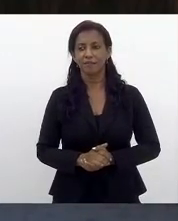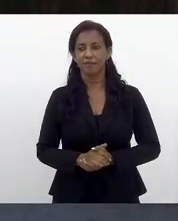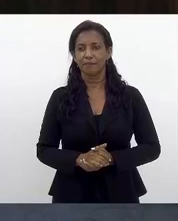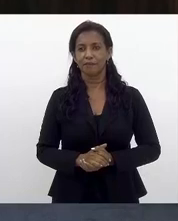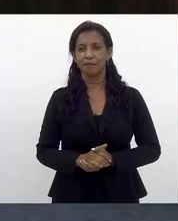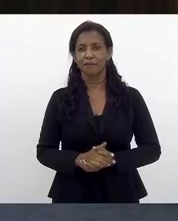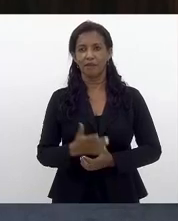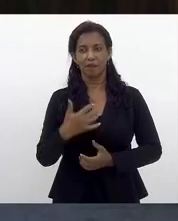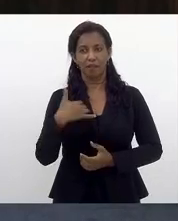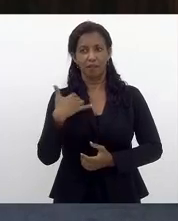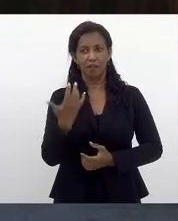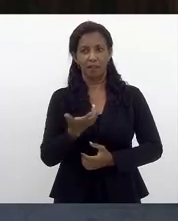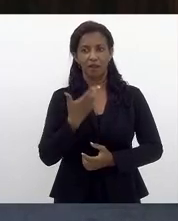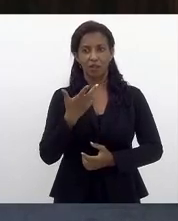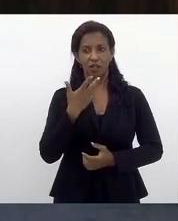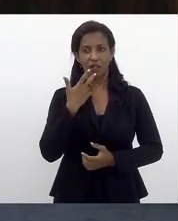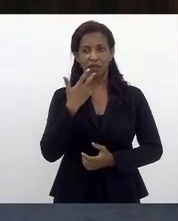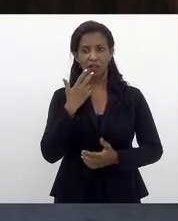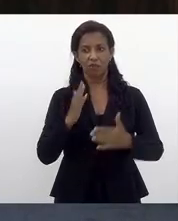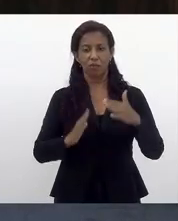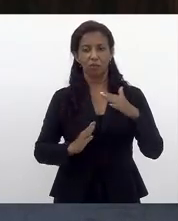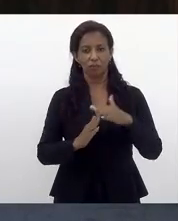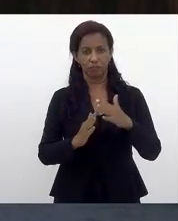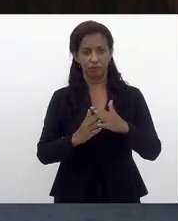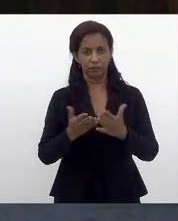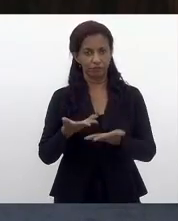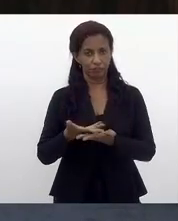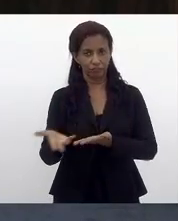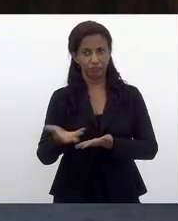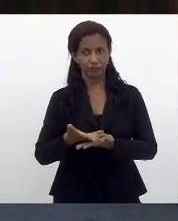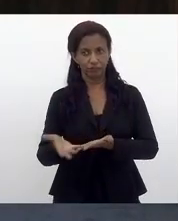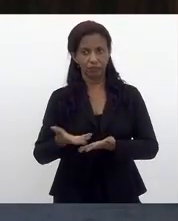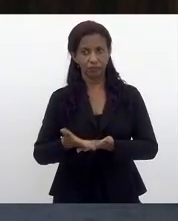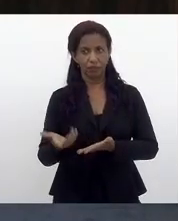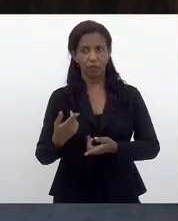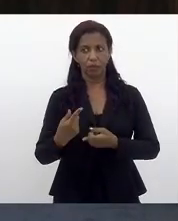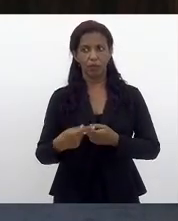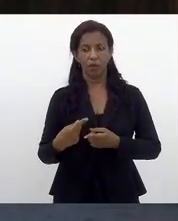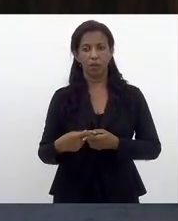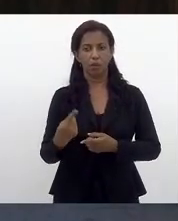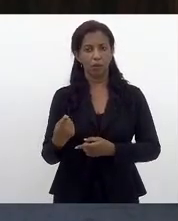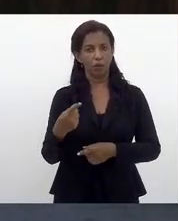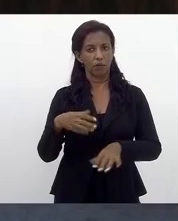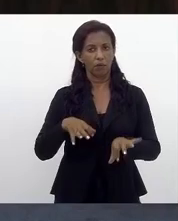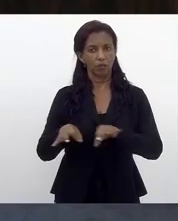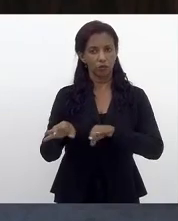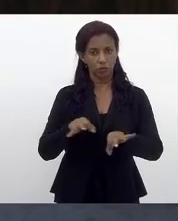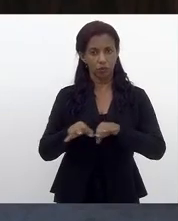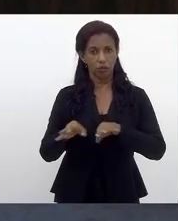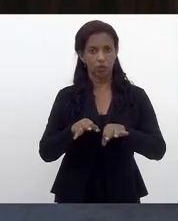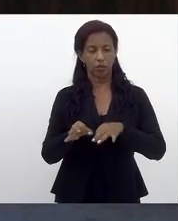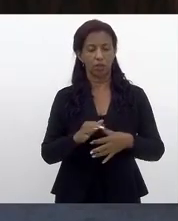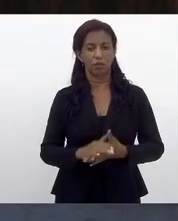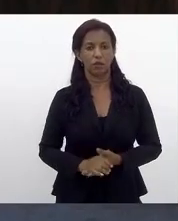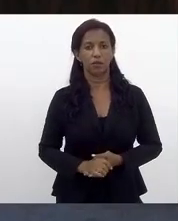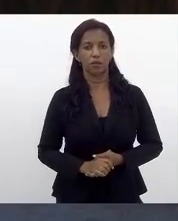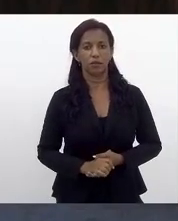me pronunciar sobre o teto de gastos é porque foi um dos projetos